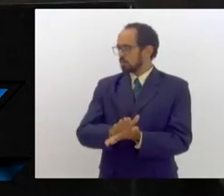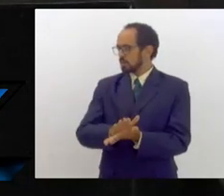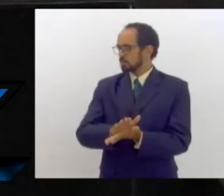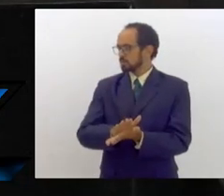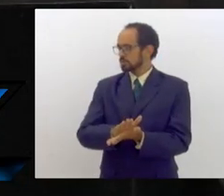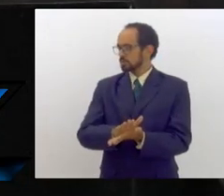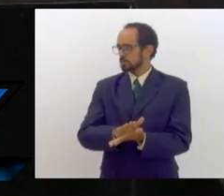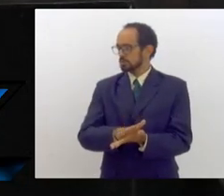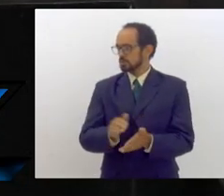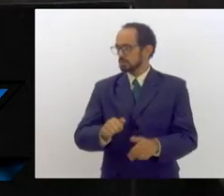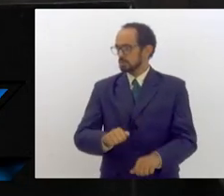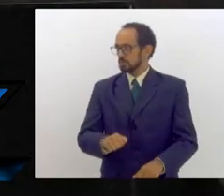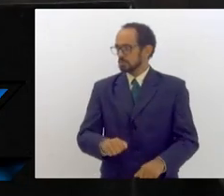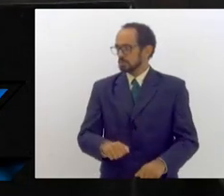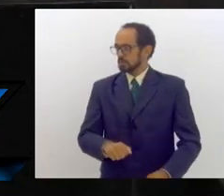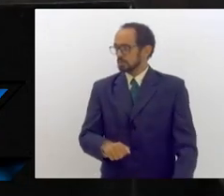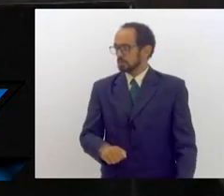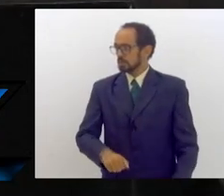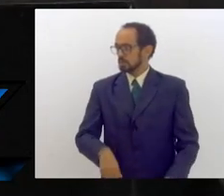preconceituosa